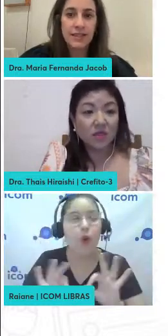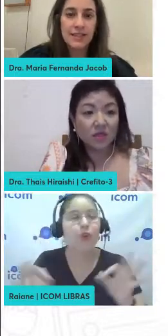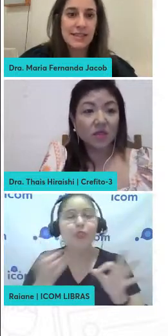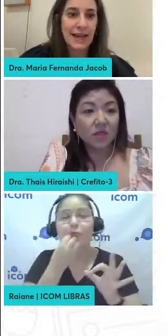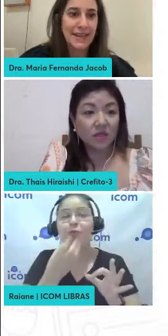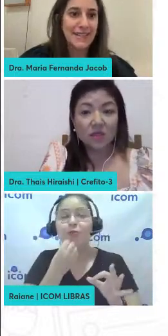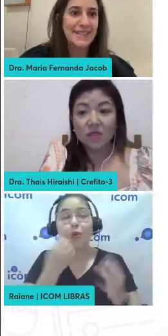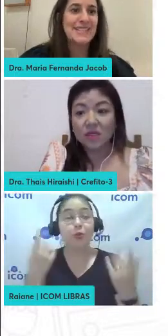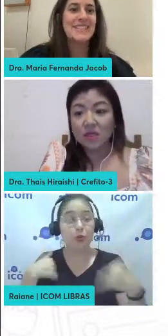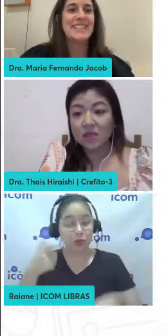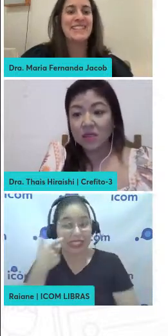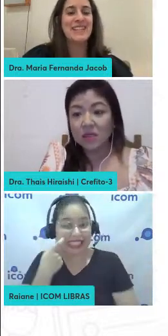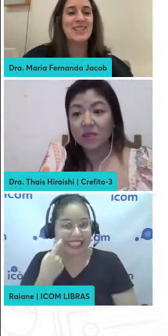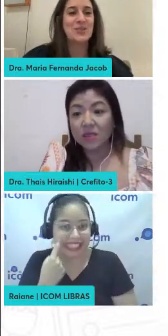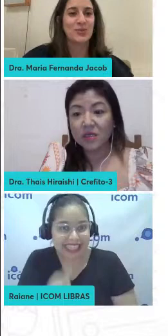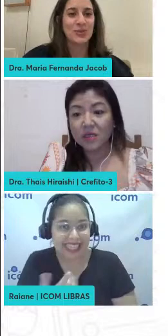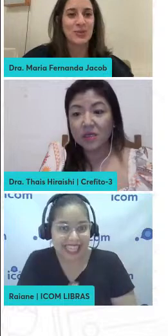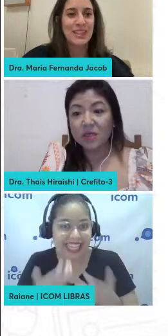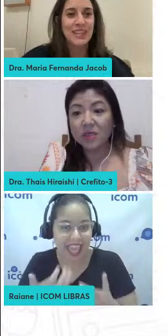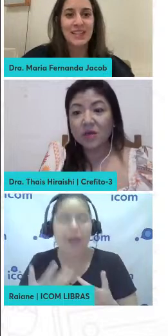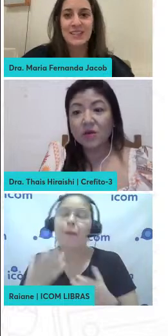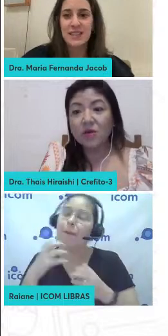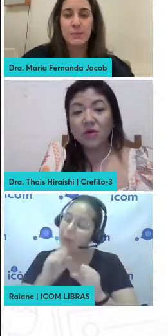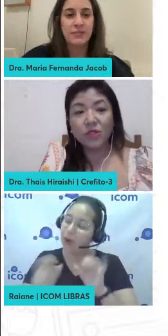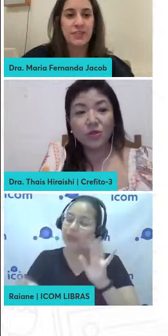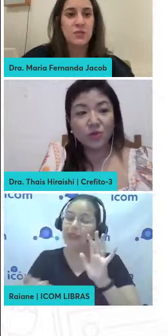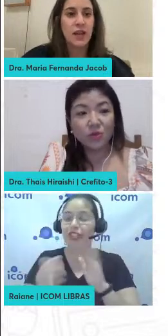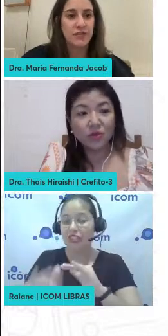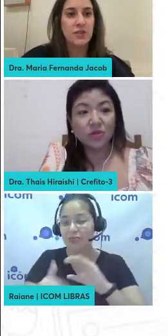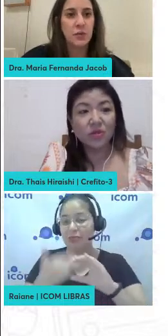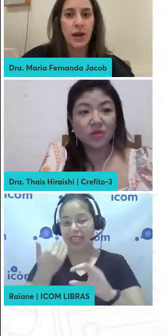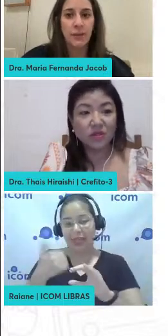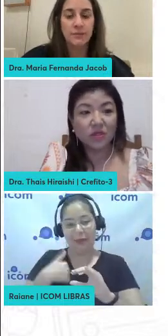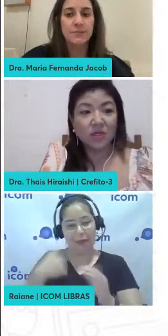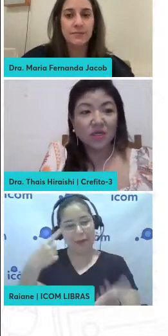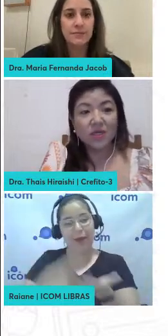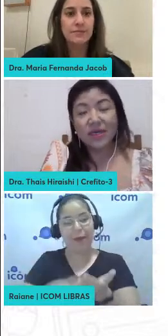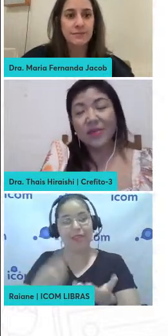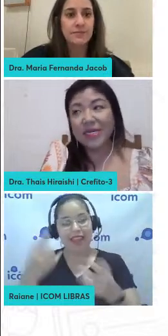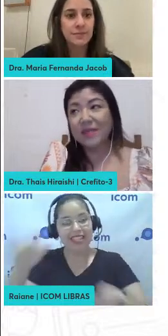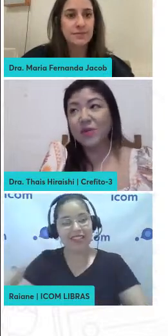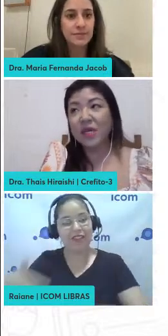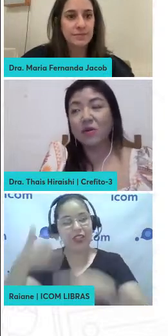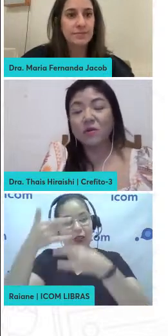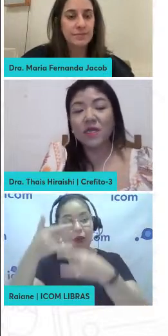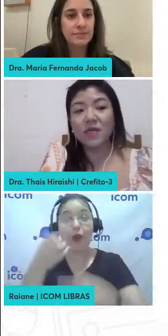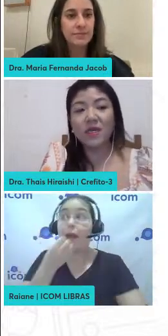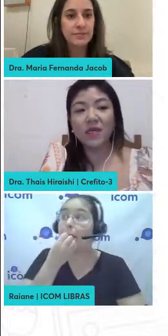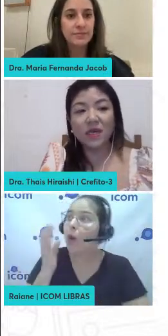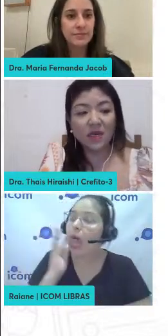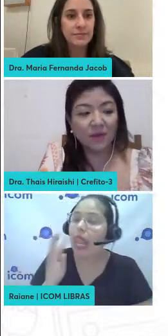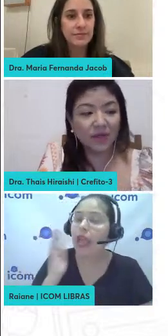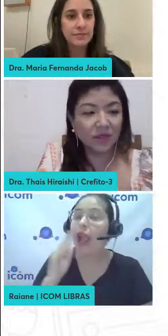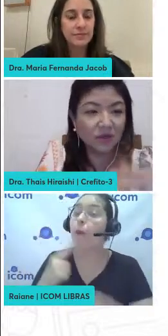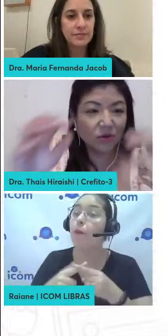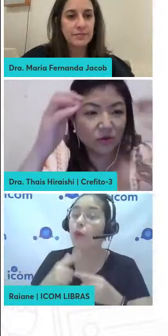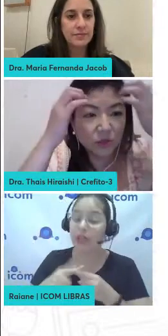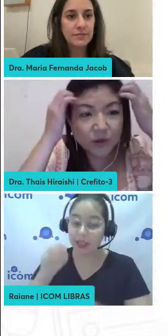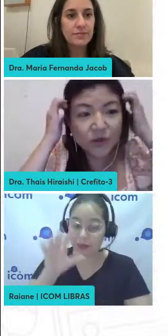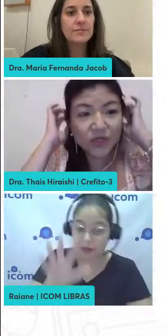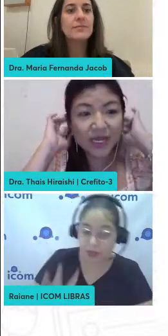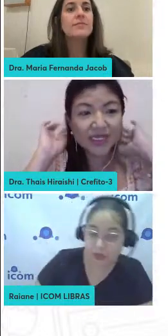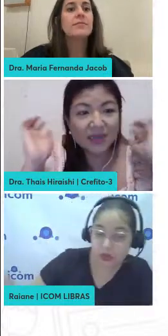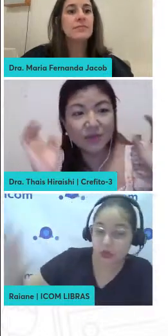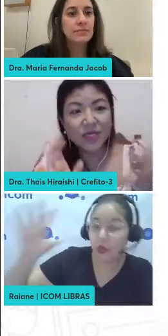se interessar aí desse assunto e quiser se aperfeiçoar, é virtual. E aí é bacana porque consegue abranger todos